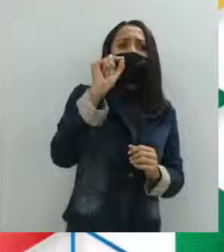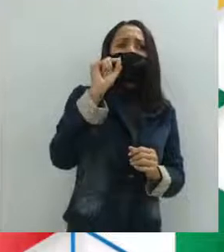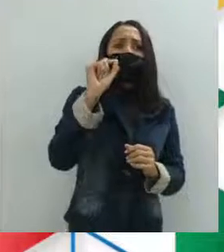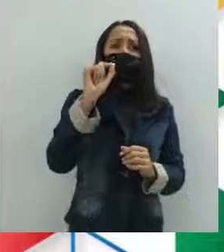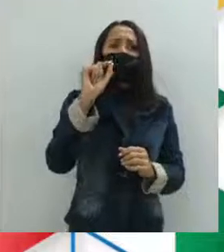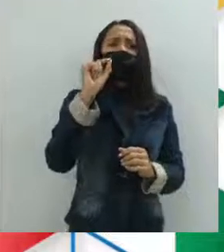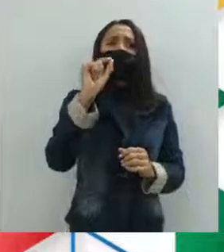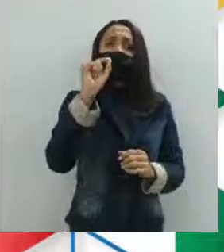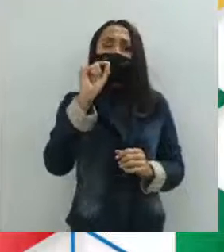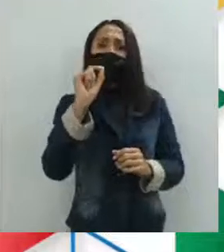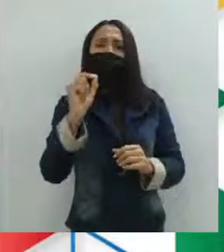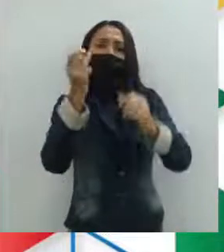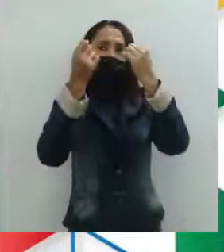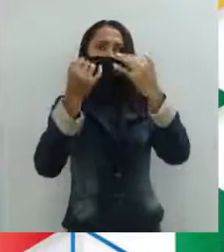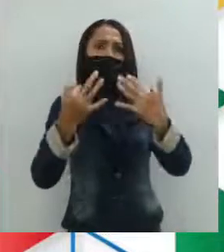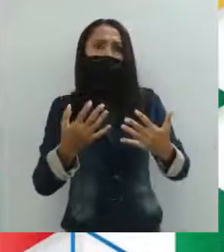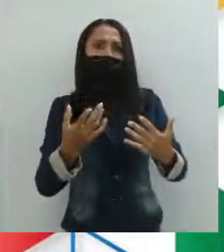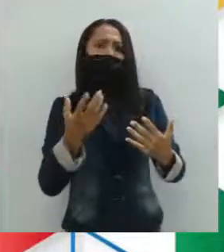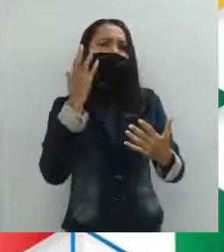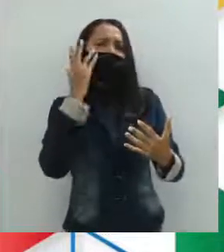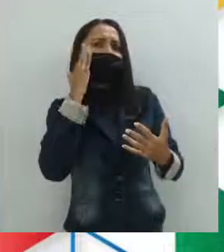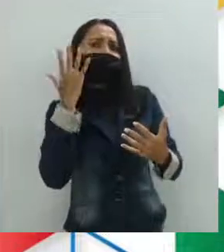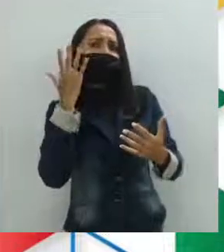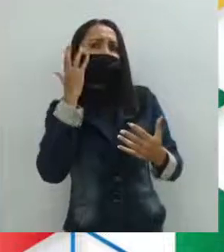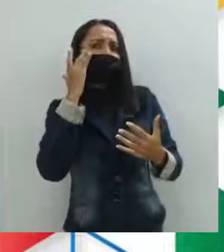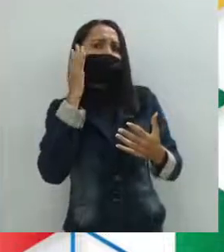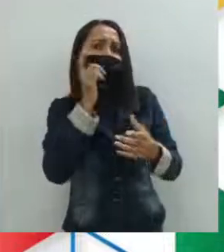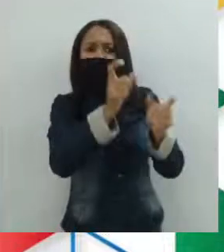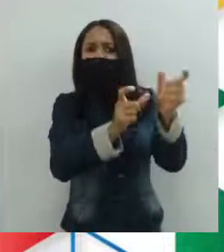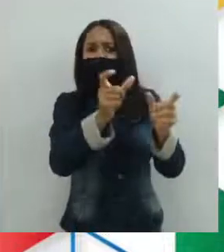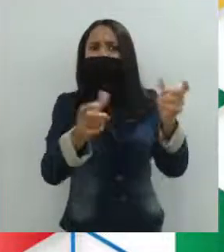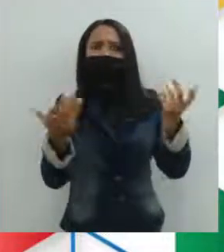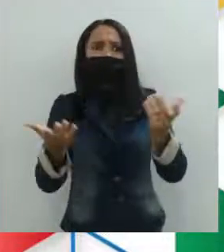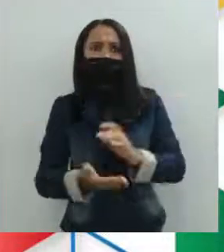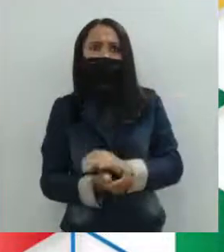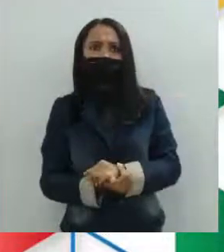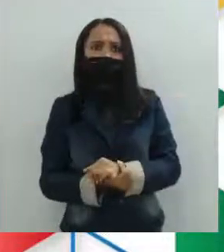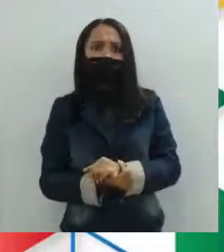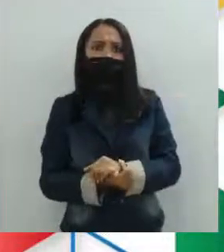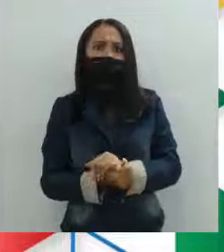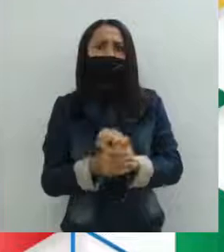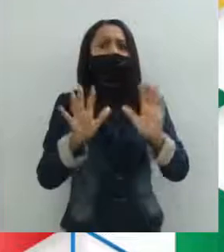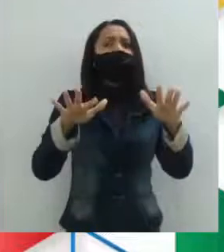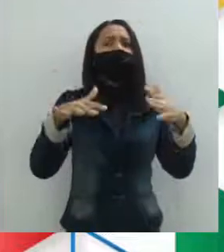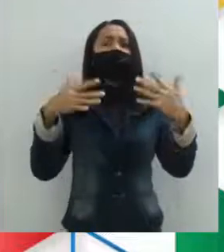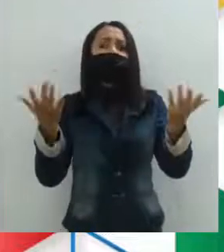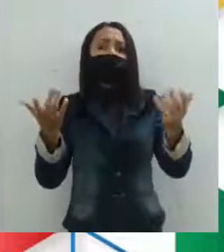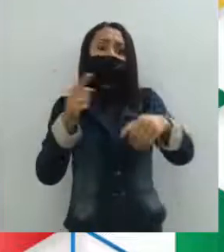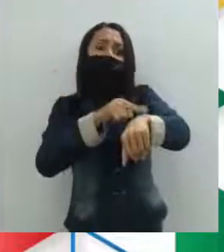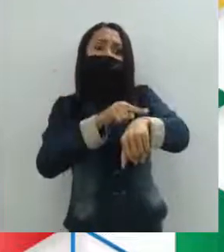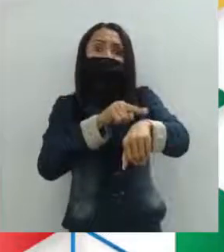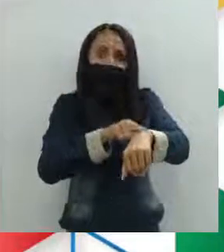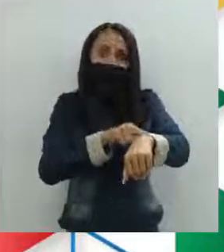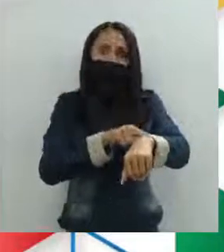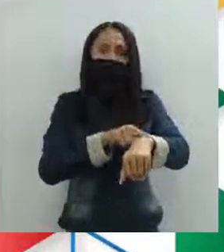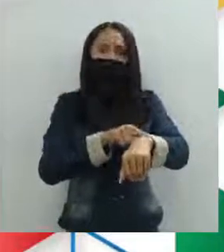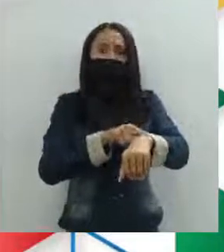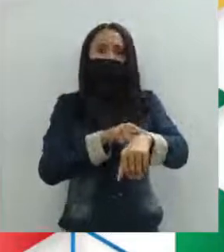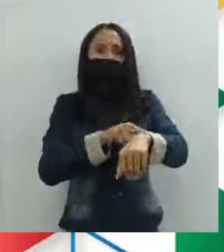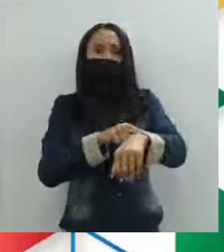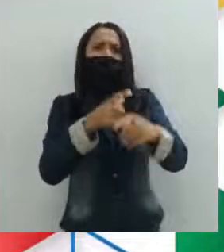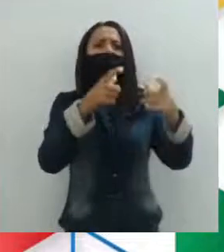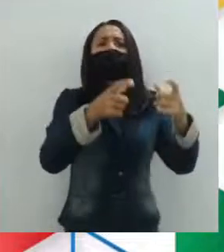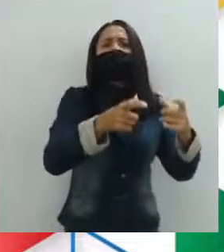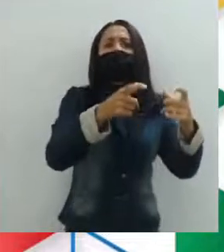que abordar? Quem? Quem são aqueles envolvidos? Quando? É a questão temporal.